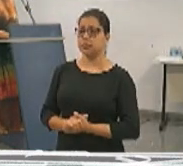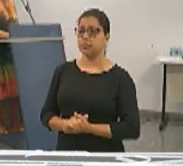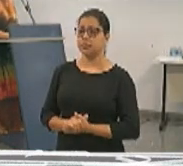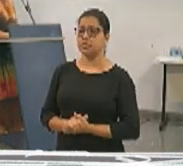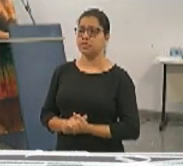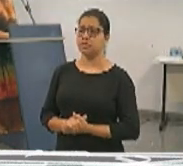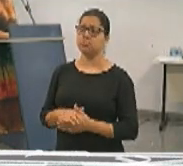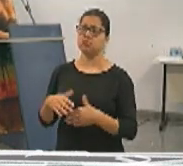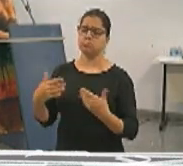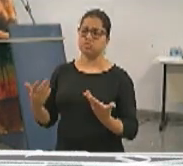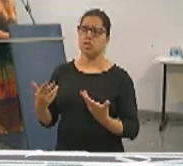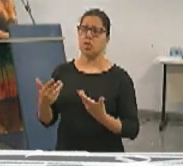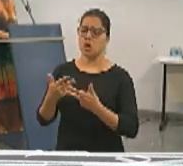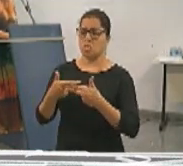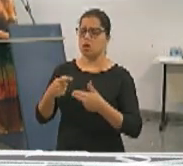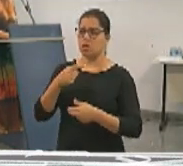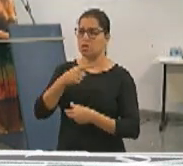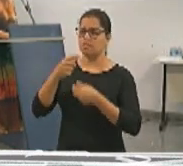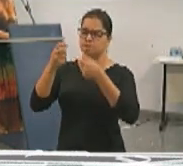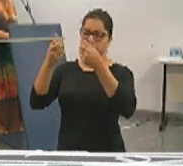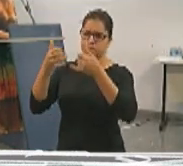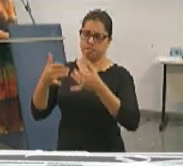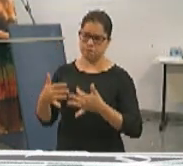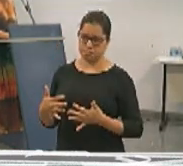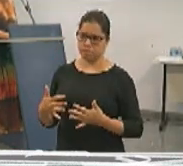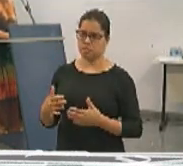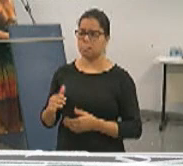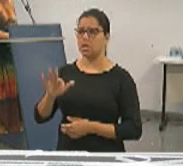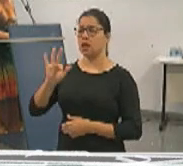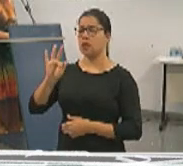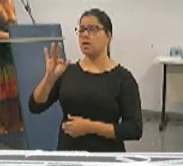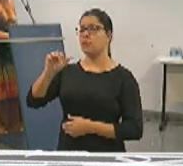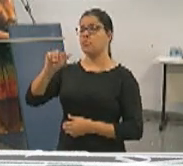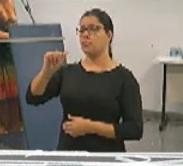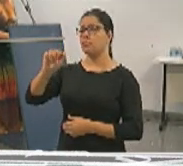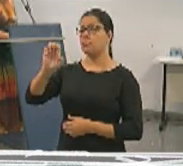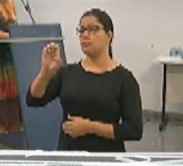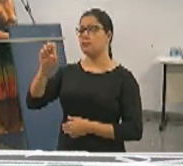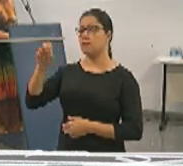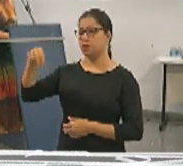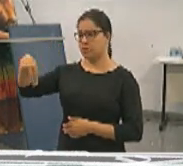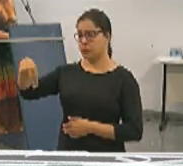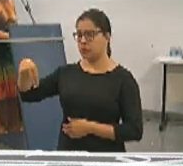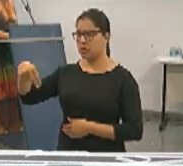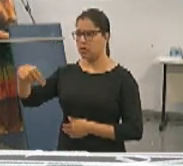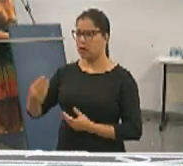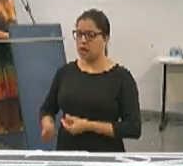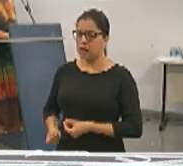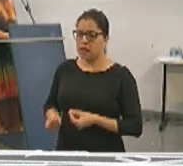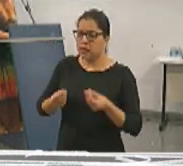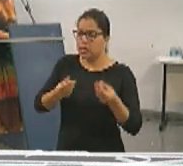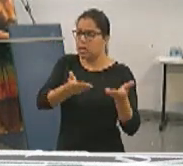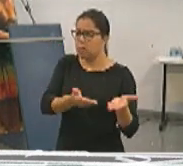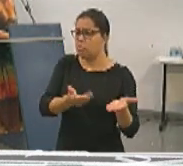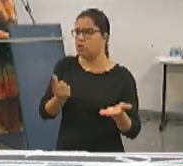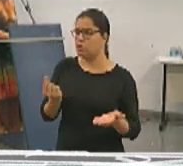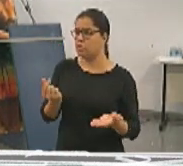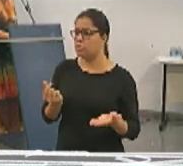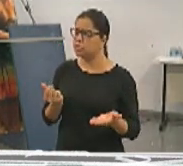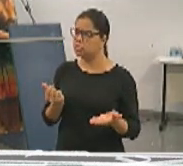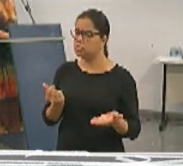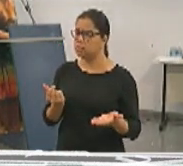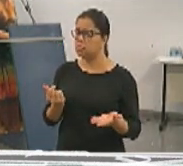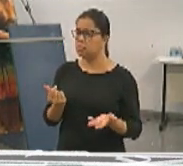de um posicionamento que ela coloca na FAEM de devolução de uma verba dessa faculdade